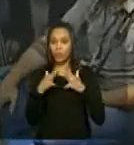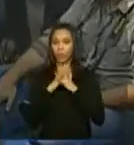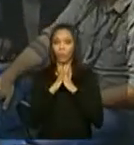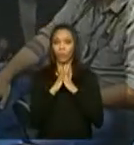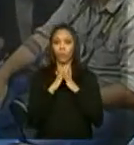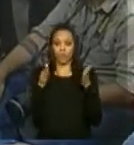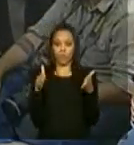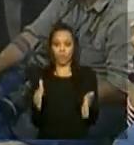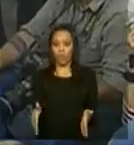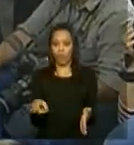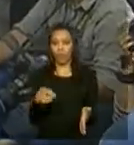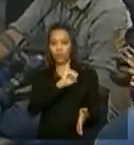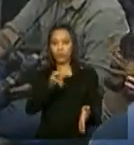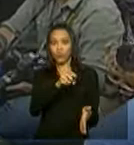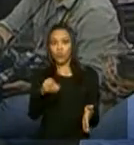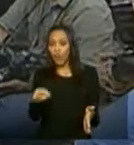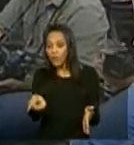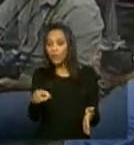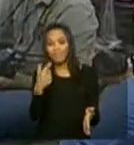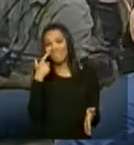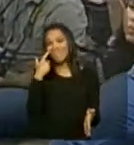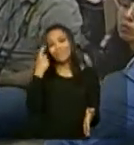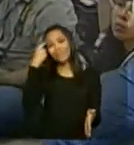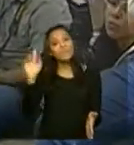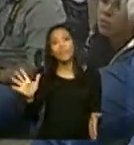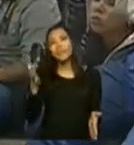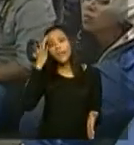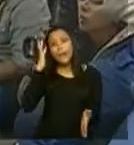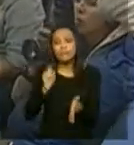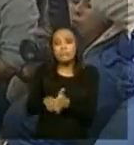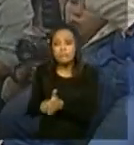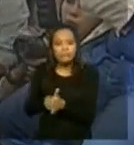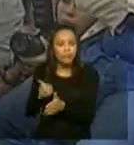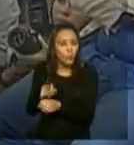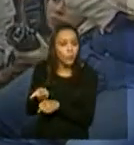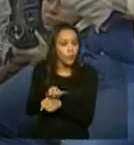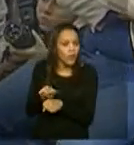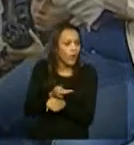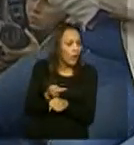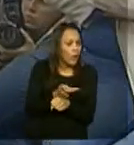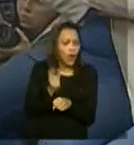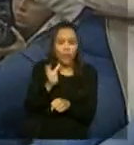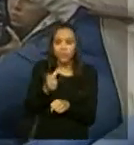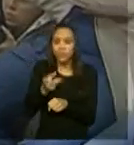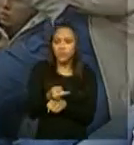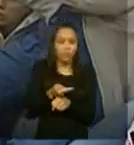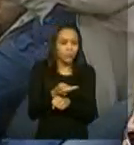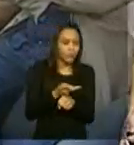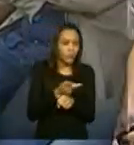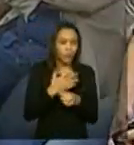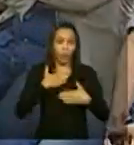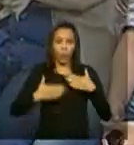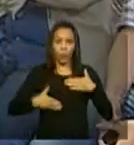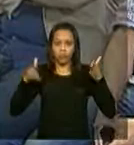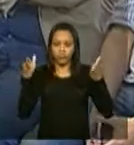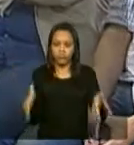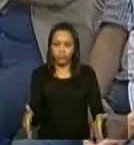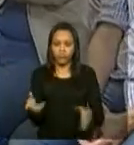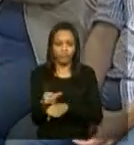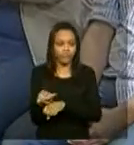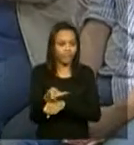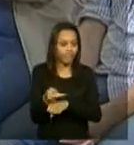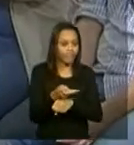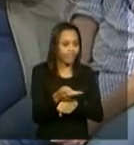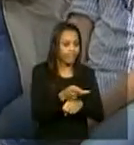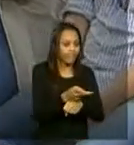joão goulart então nós tivemos que fazer pesquisas localizadas e pontuais com um mecanismo de fibra ótica no